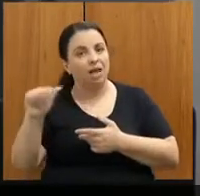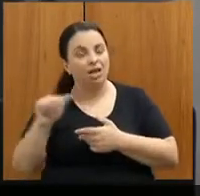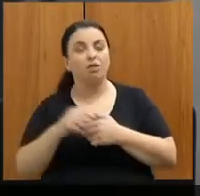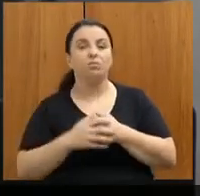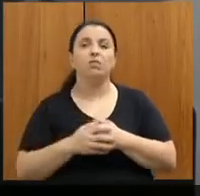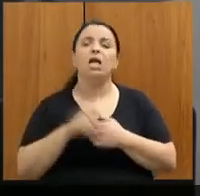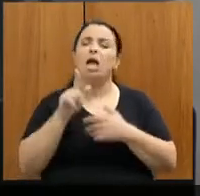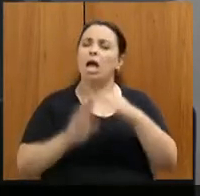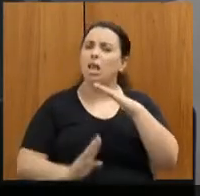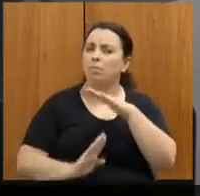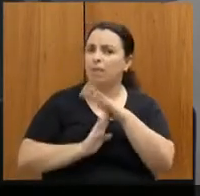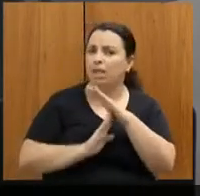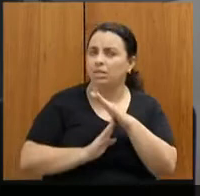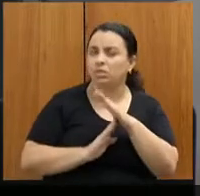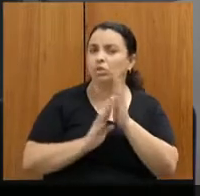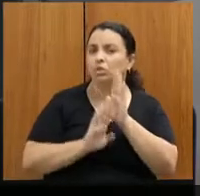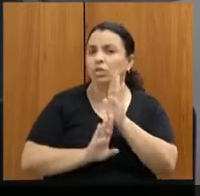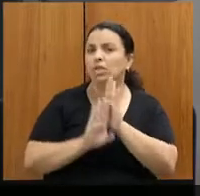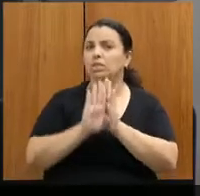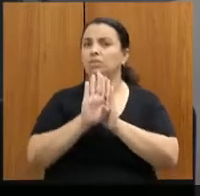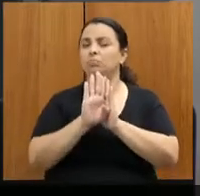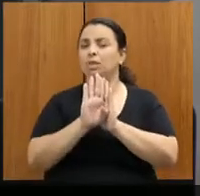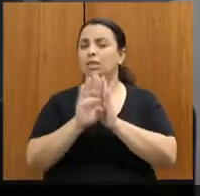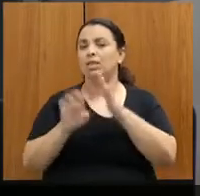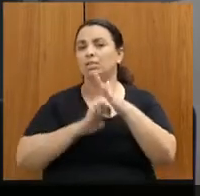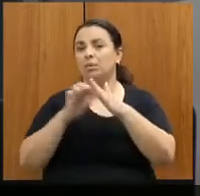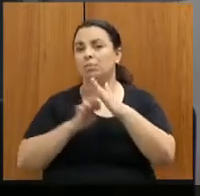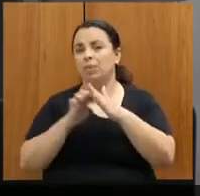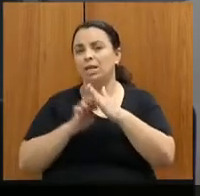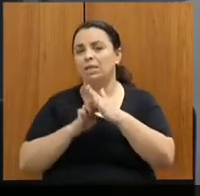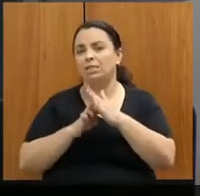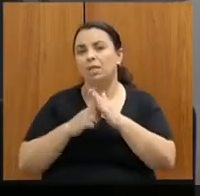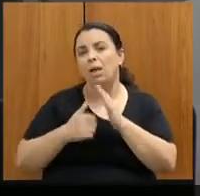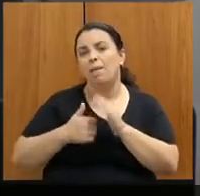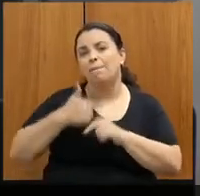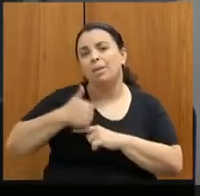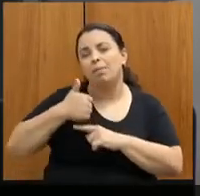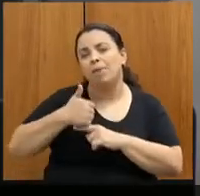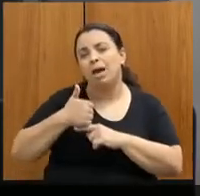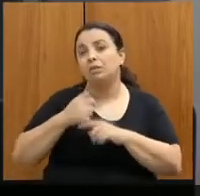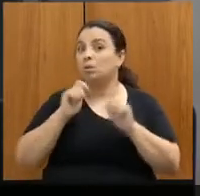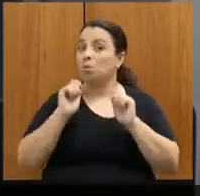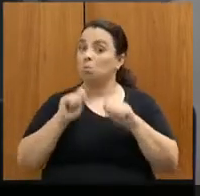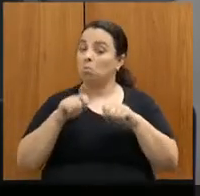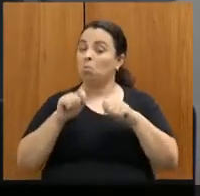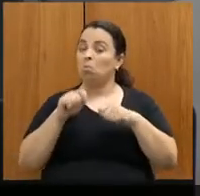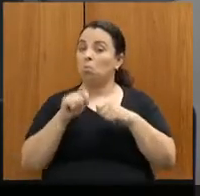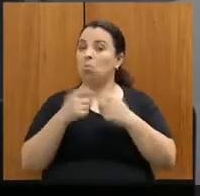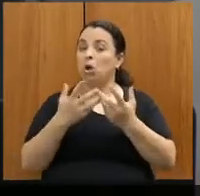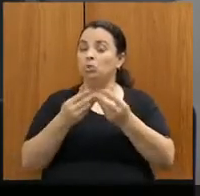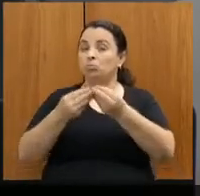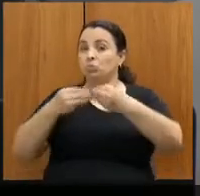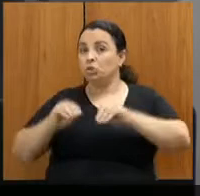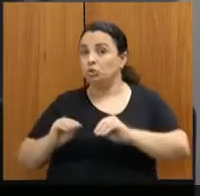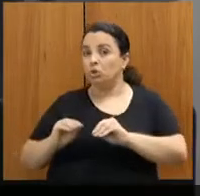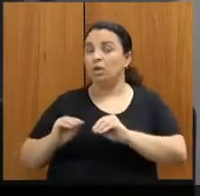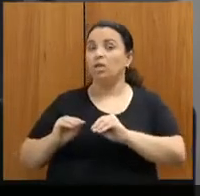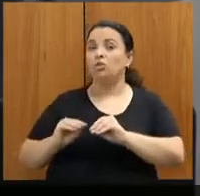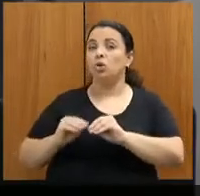à variação do IPCA pode comprometer a evolução da carreira dos Servidores